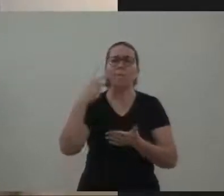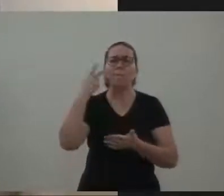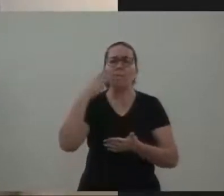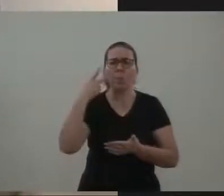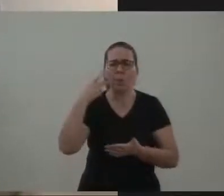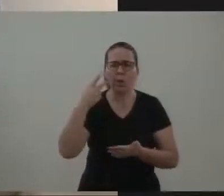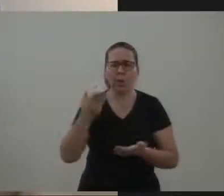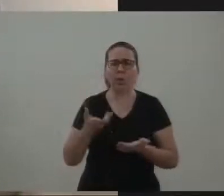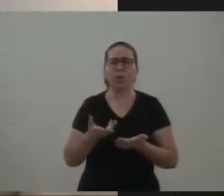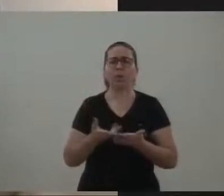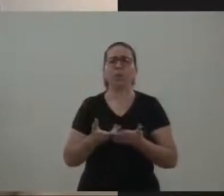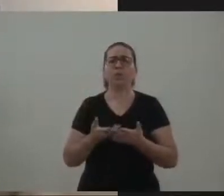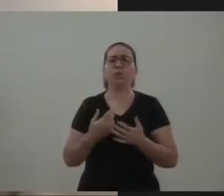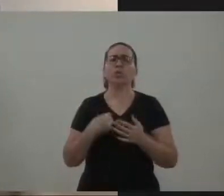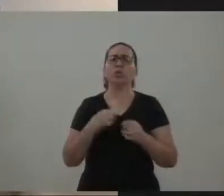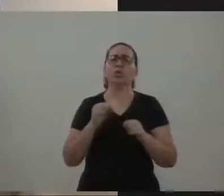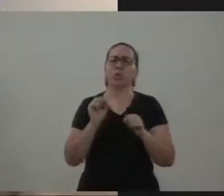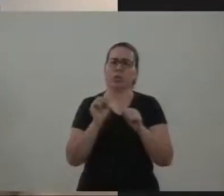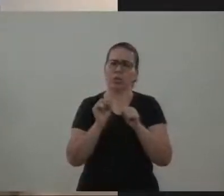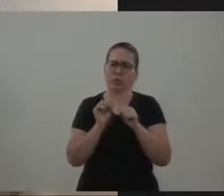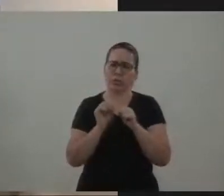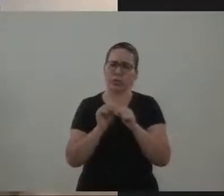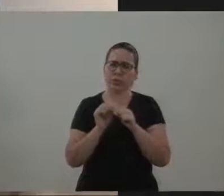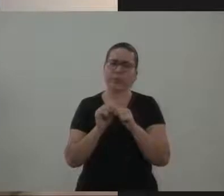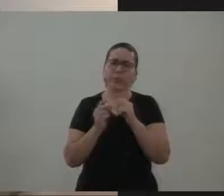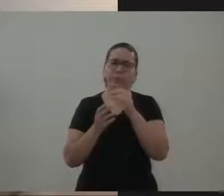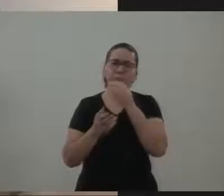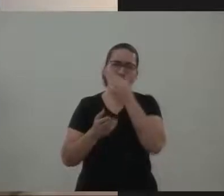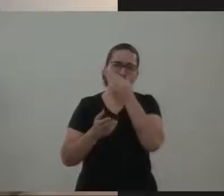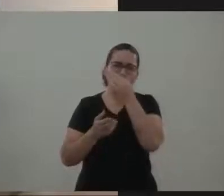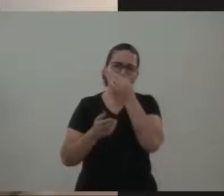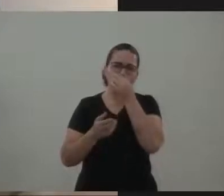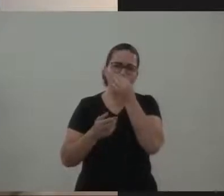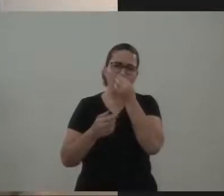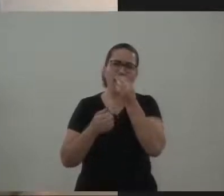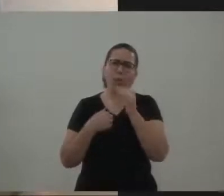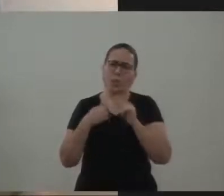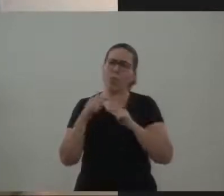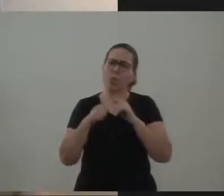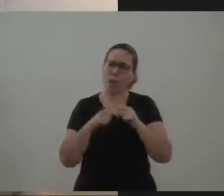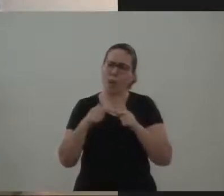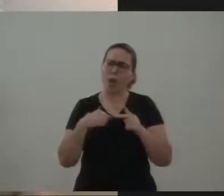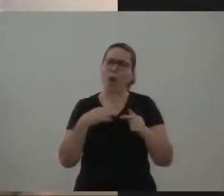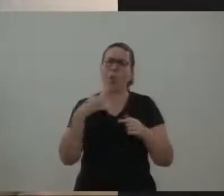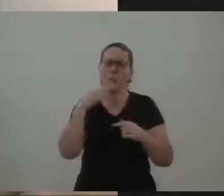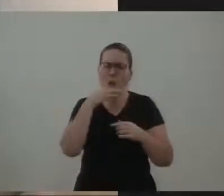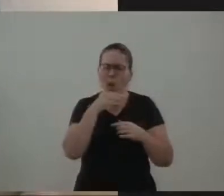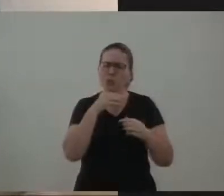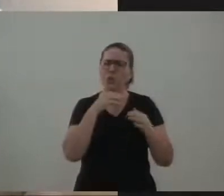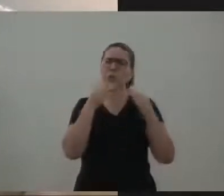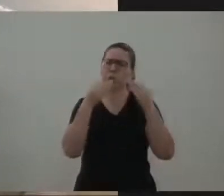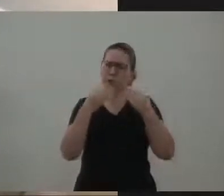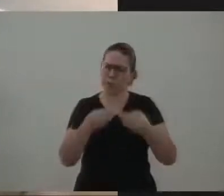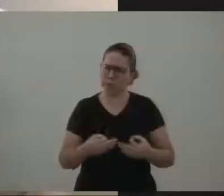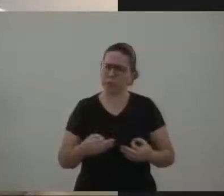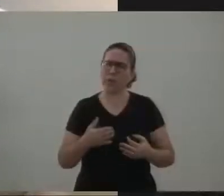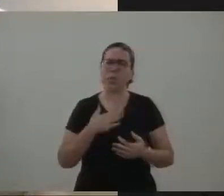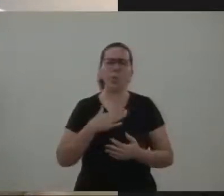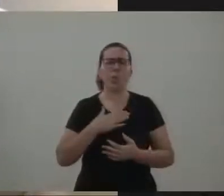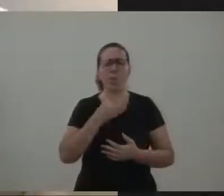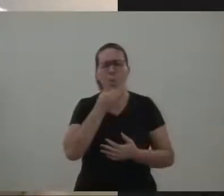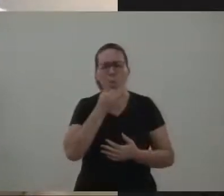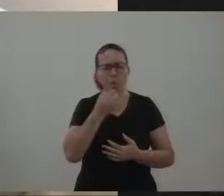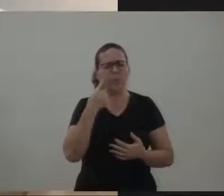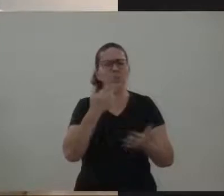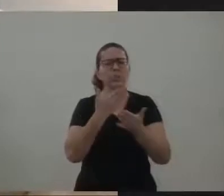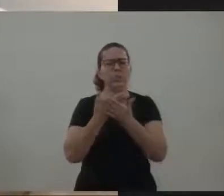né? Fiz o trabalho que eu achei que era correto, que eu acho que é correto, que é o certo, né?